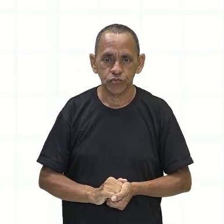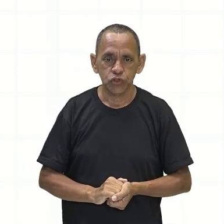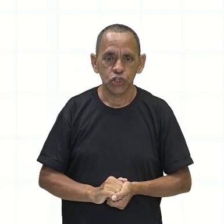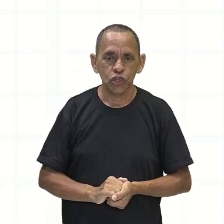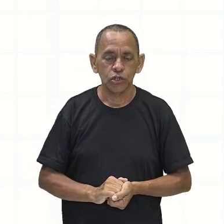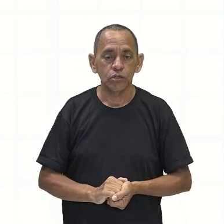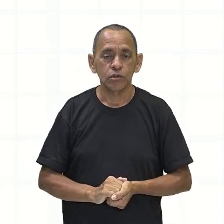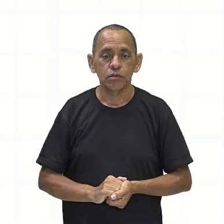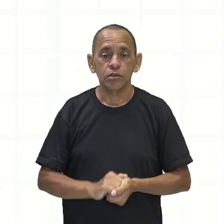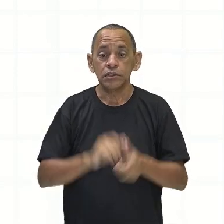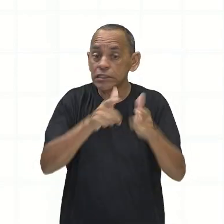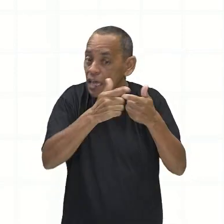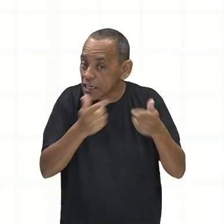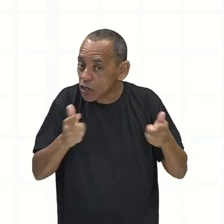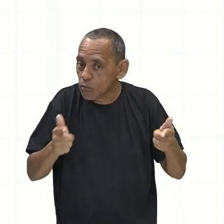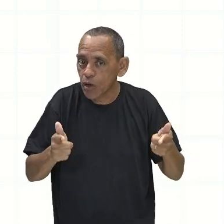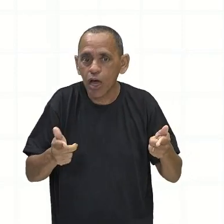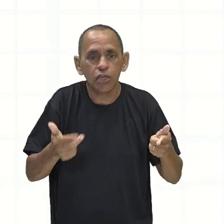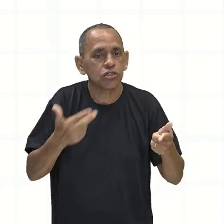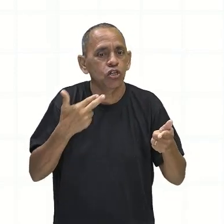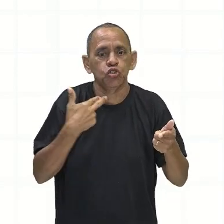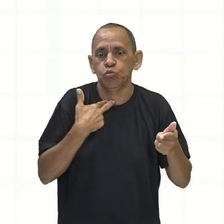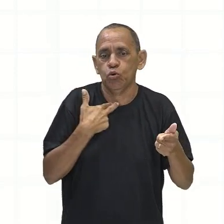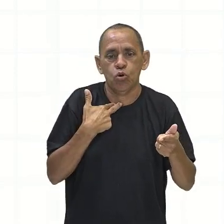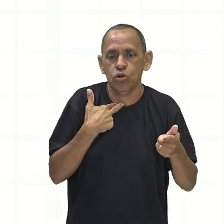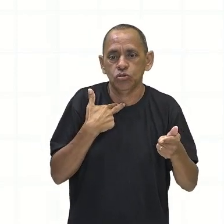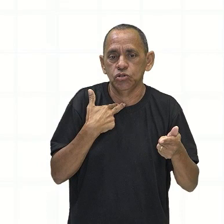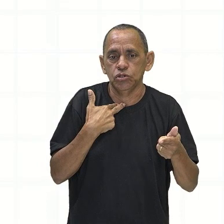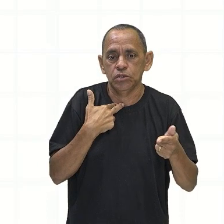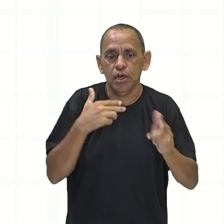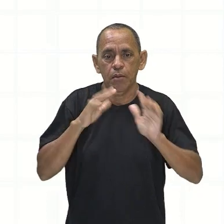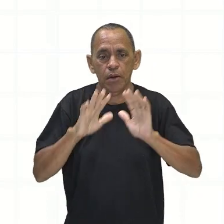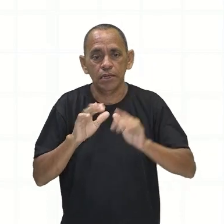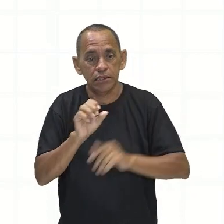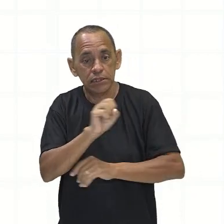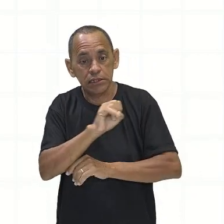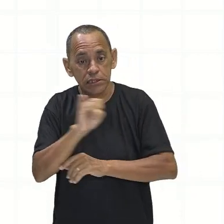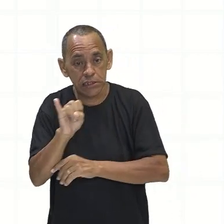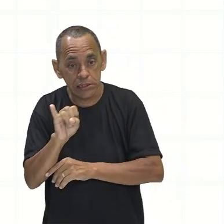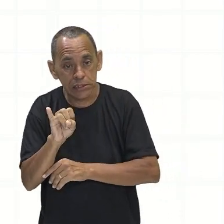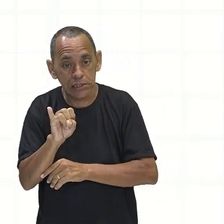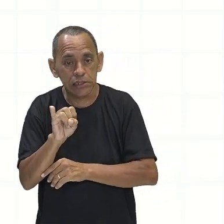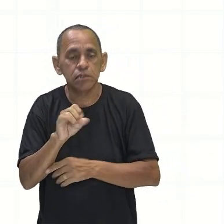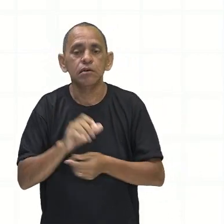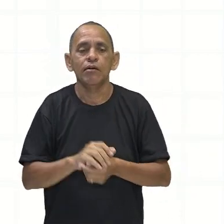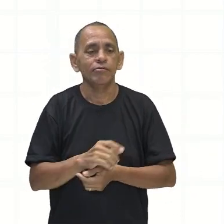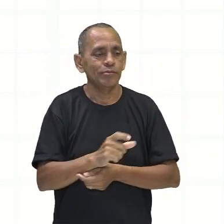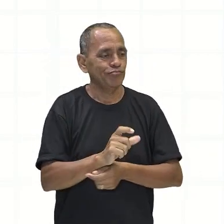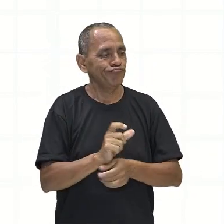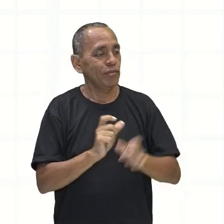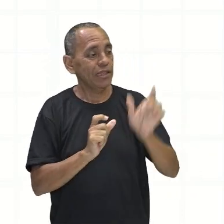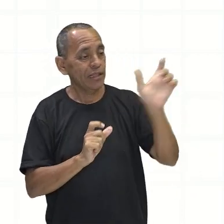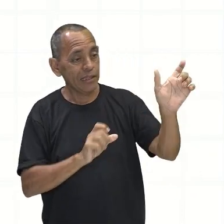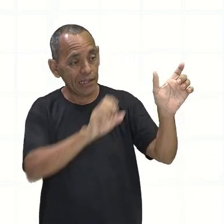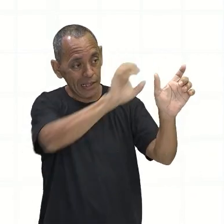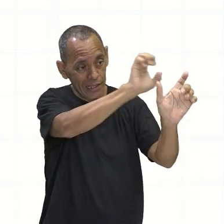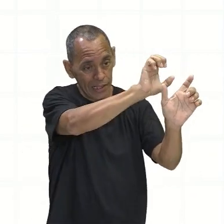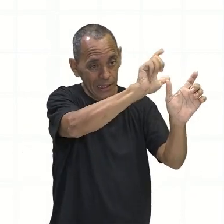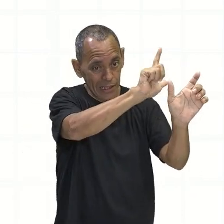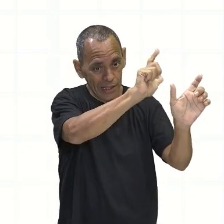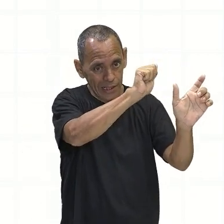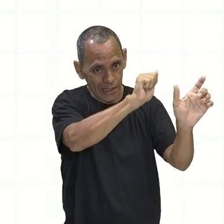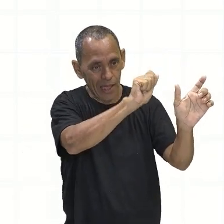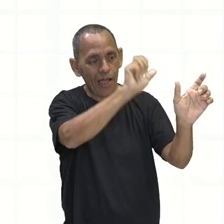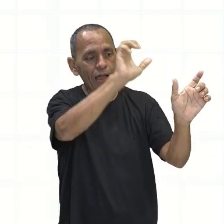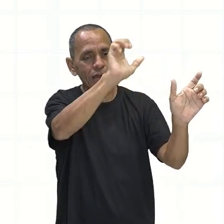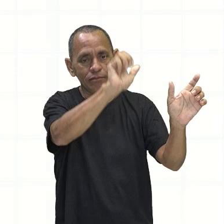a comprou, ok? Ela é mais adequada no padrão formal da língua. Então, o correto, segundo o padrão formal,